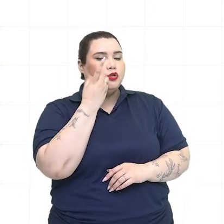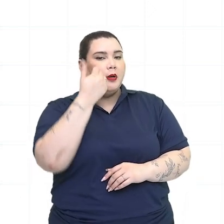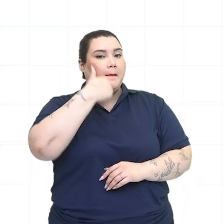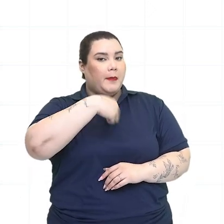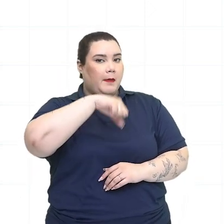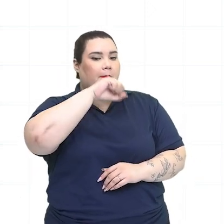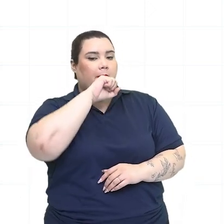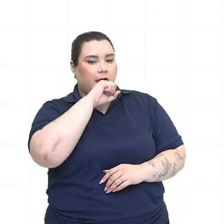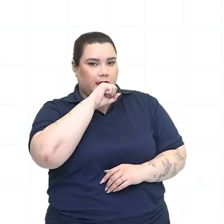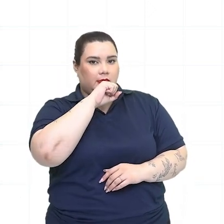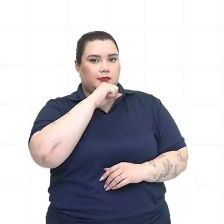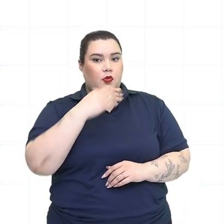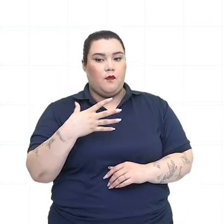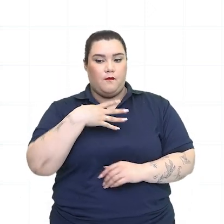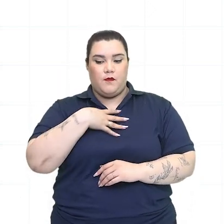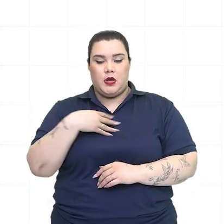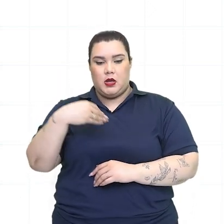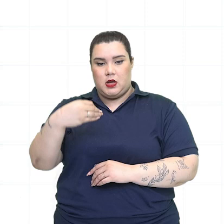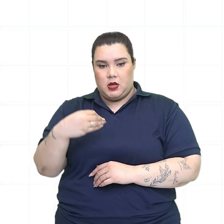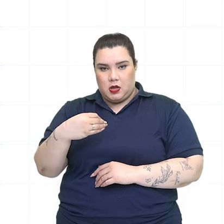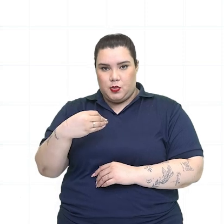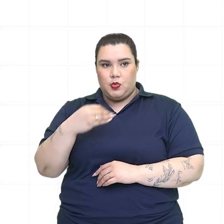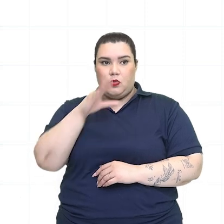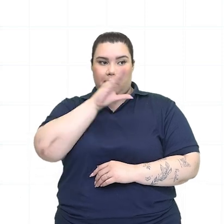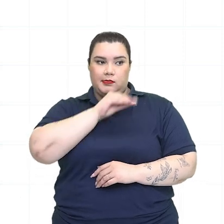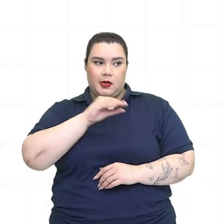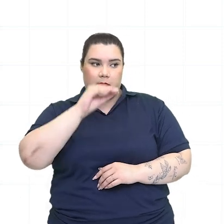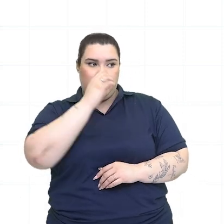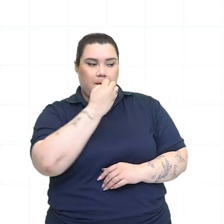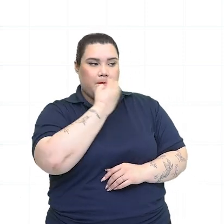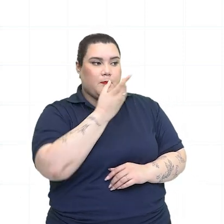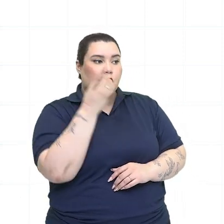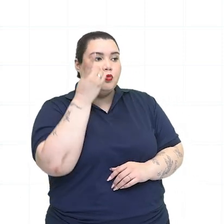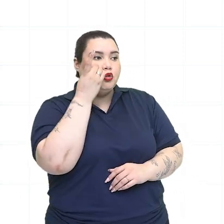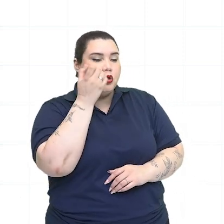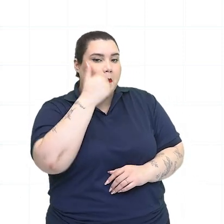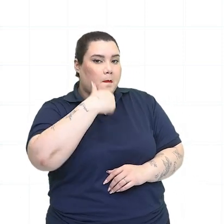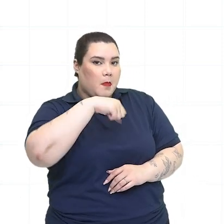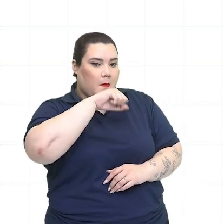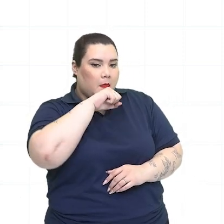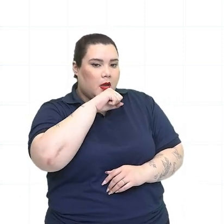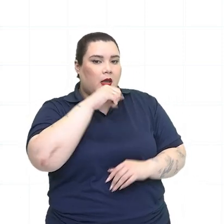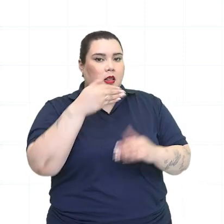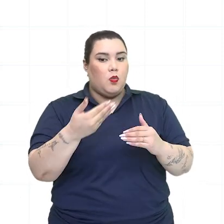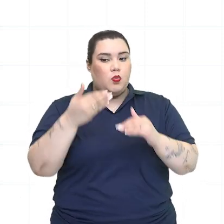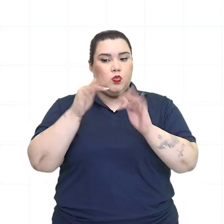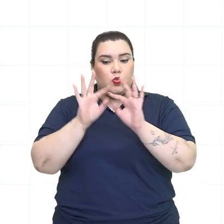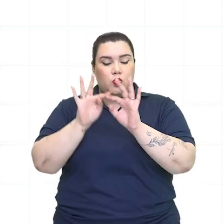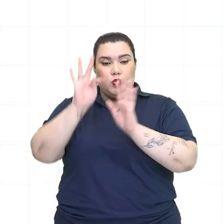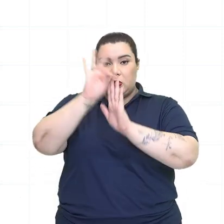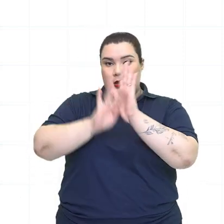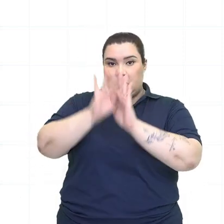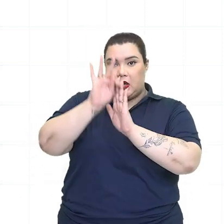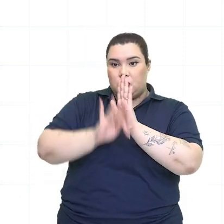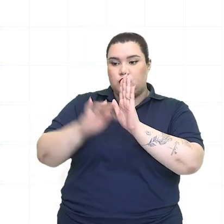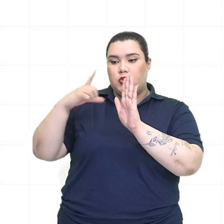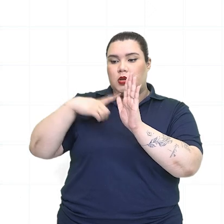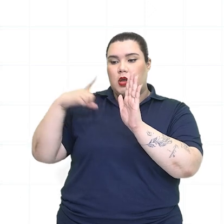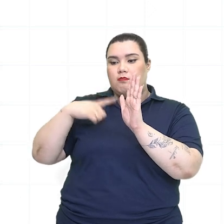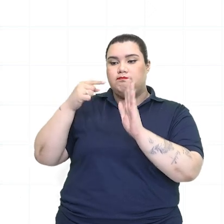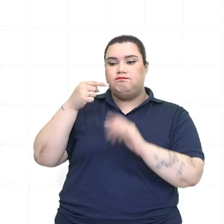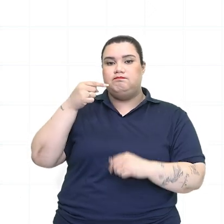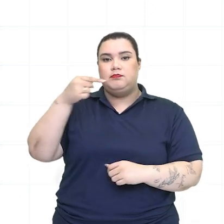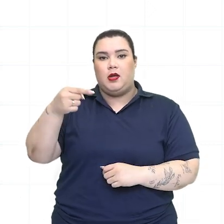mamãe. Então, o filho aí, né, como vai falar, ele está falando, aí o travessão, né, para indicar